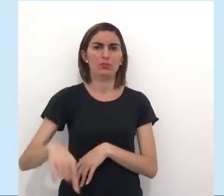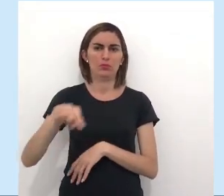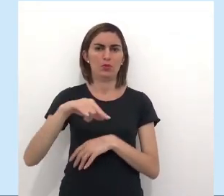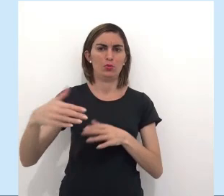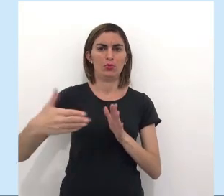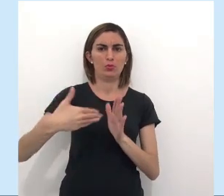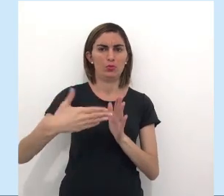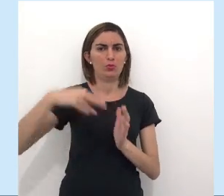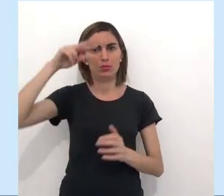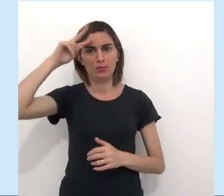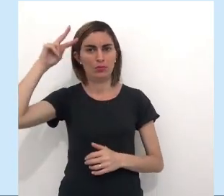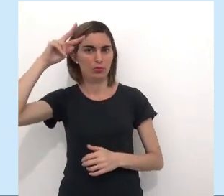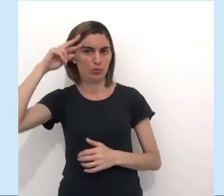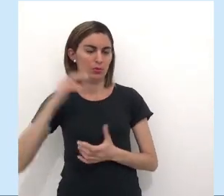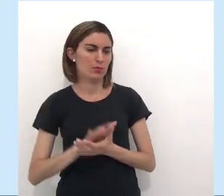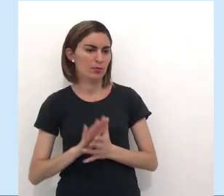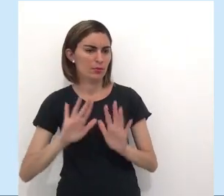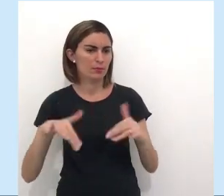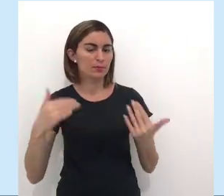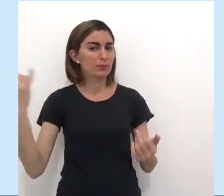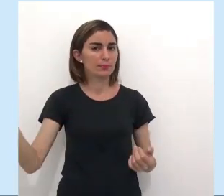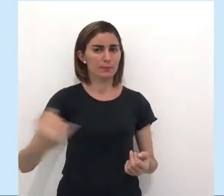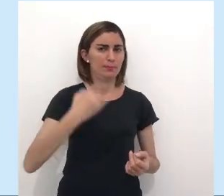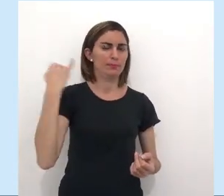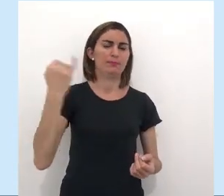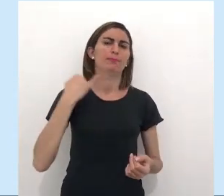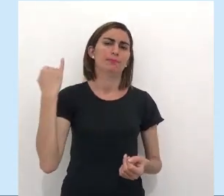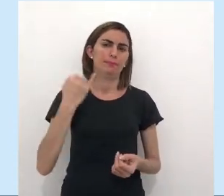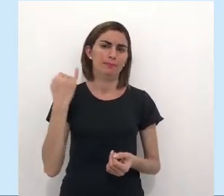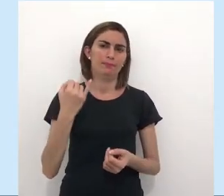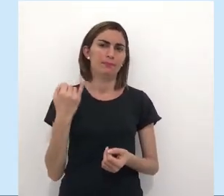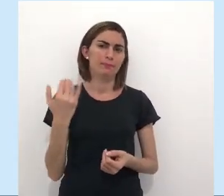citados nos nossos livros de história. Então é